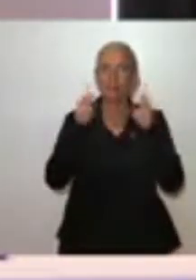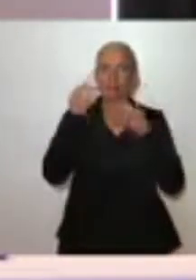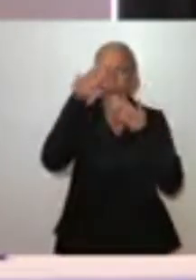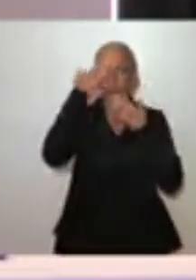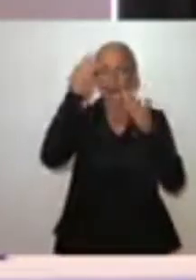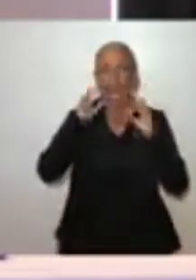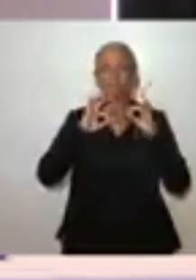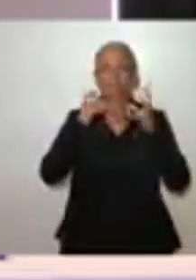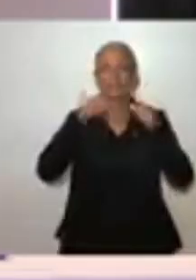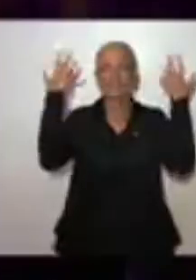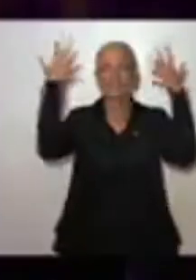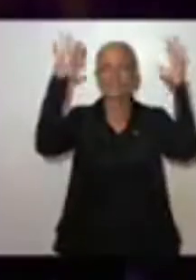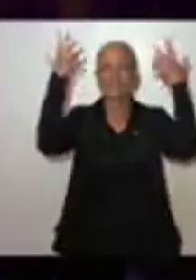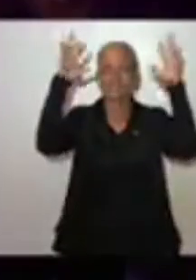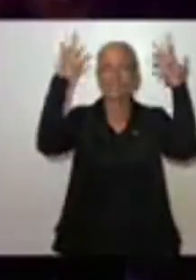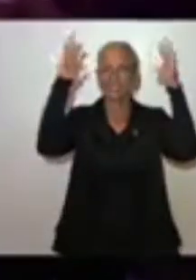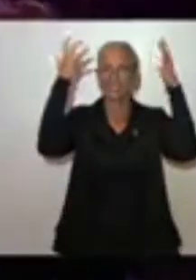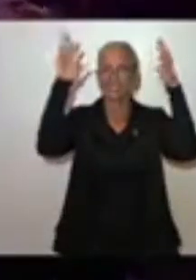Obrigado a todos